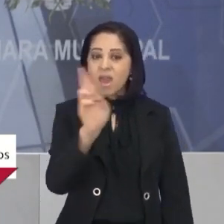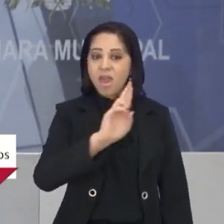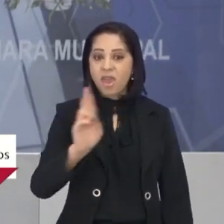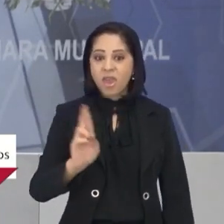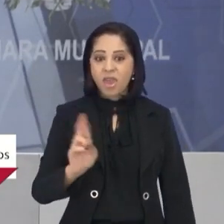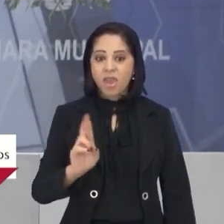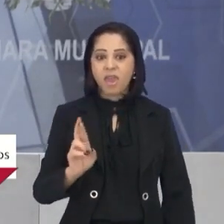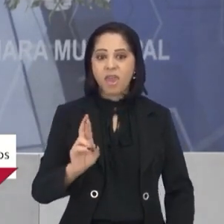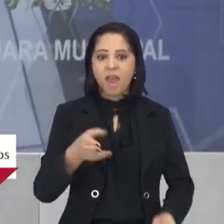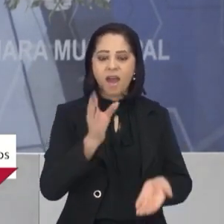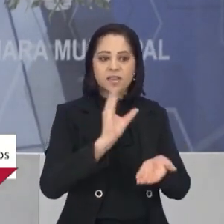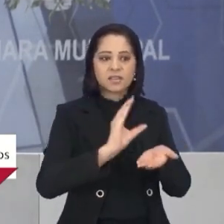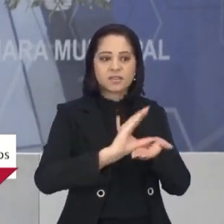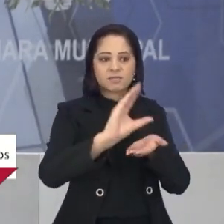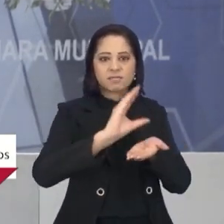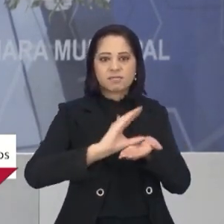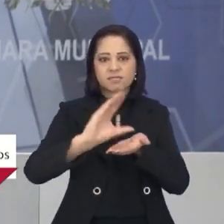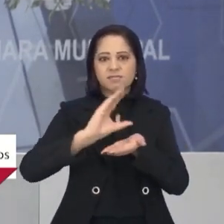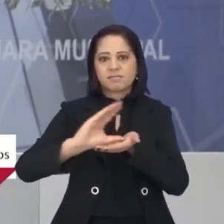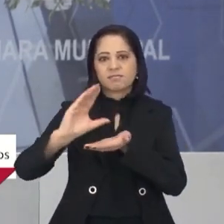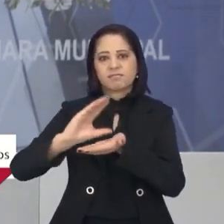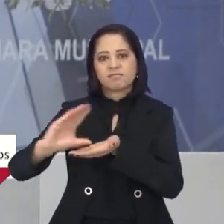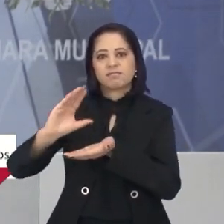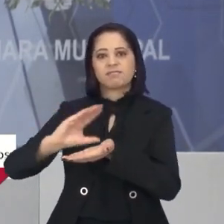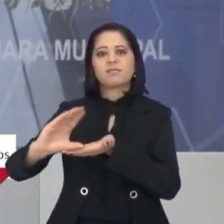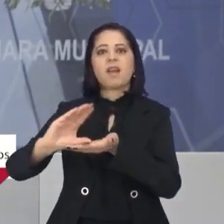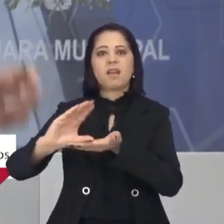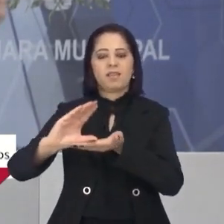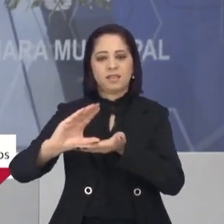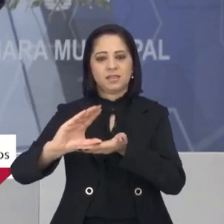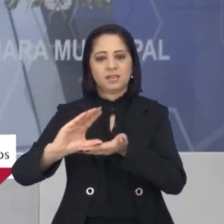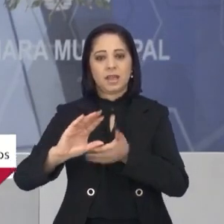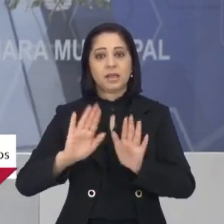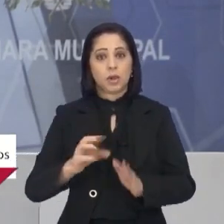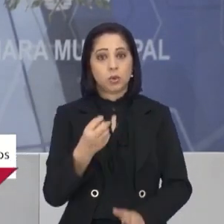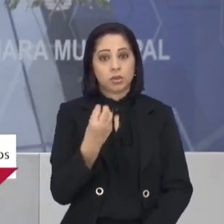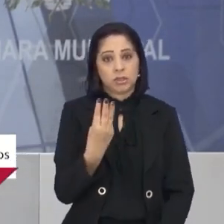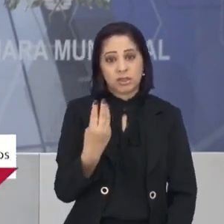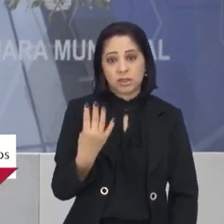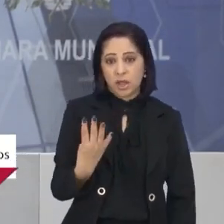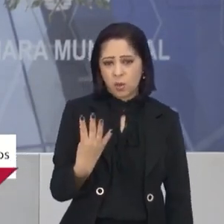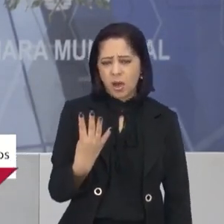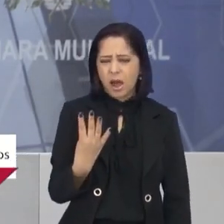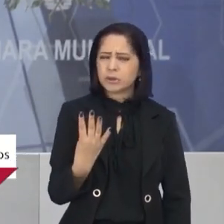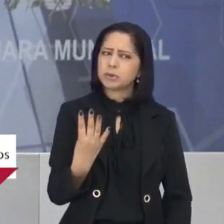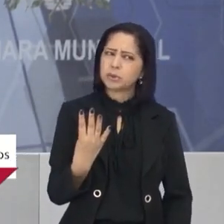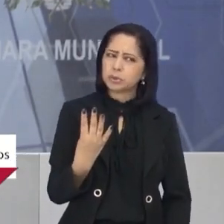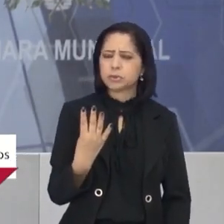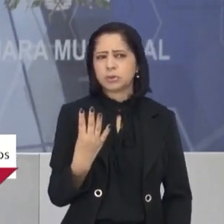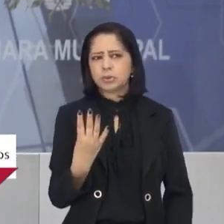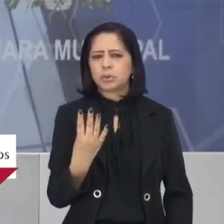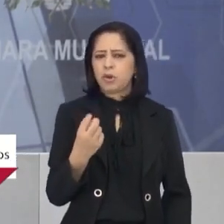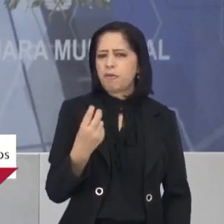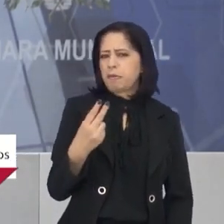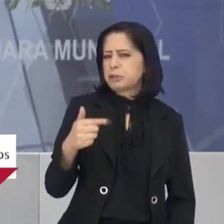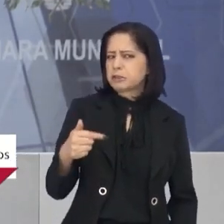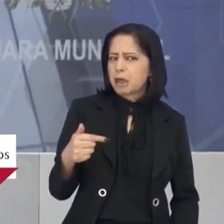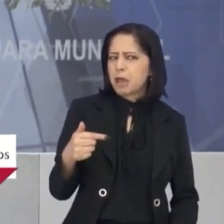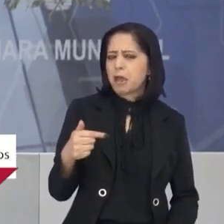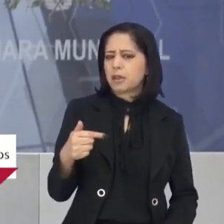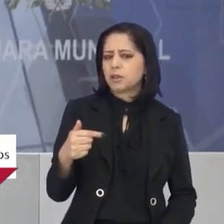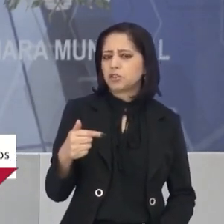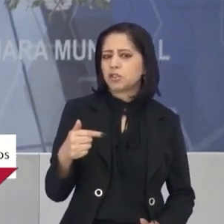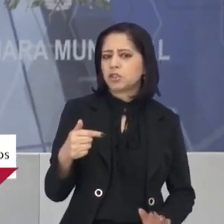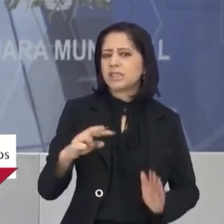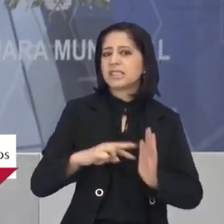na mão de organização social portanto 34 para 27 7